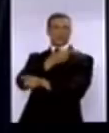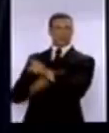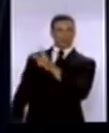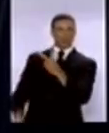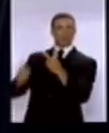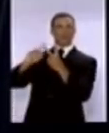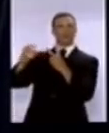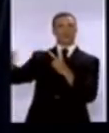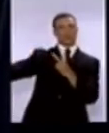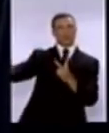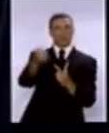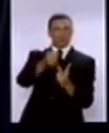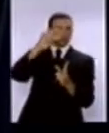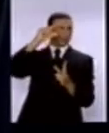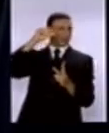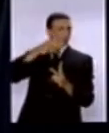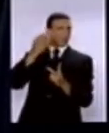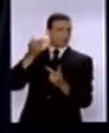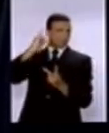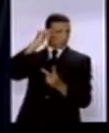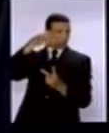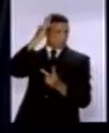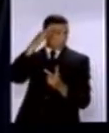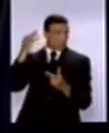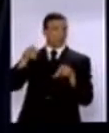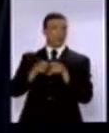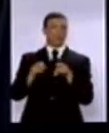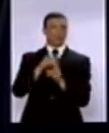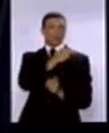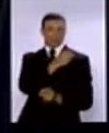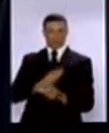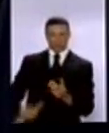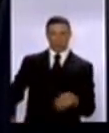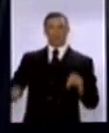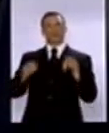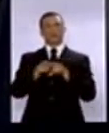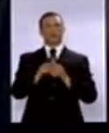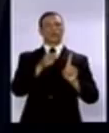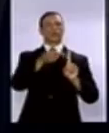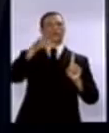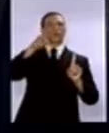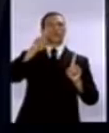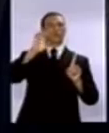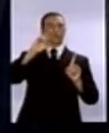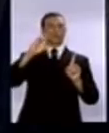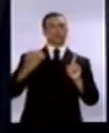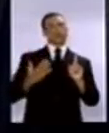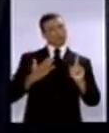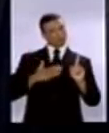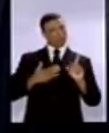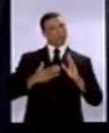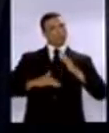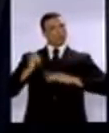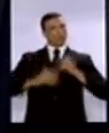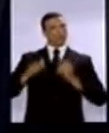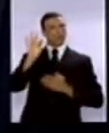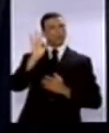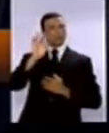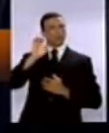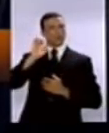empossado pelos demais membros da corte pelo senhor procurador geral da república e por mim fernando silveira camargo